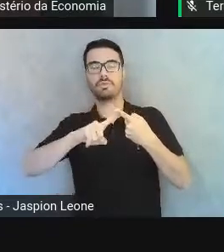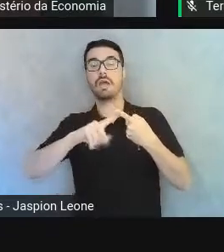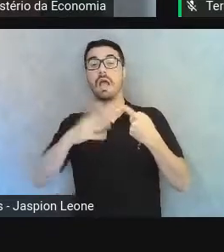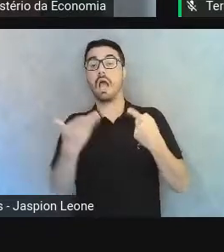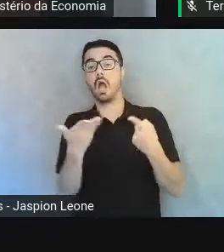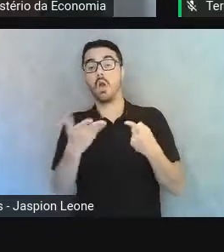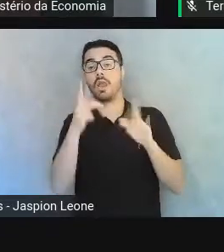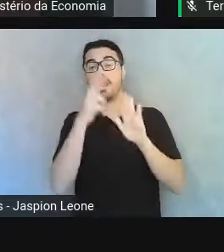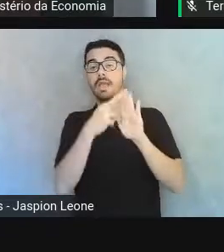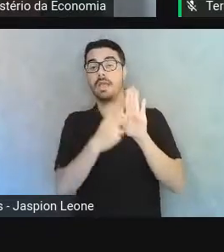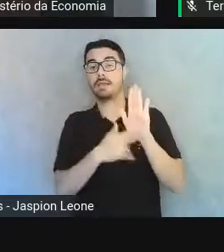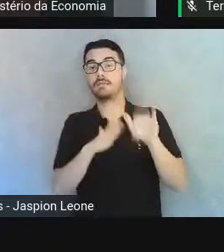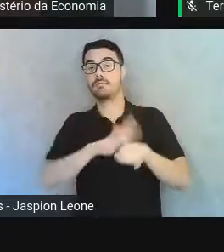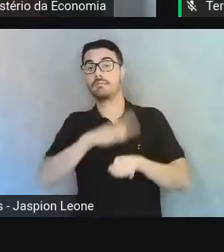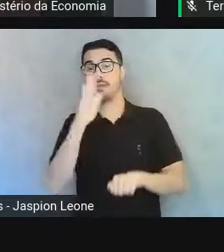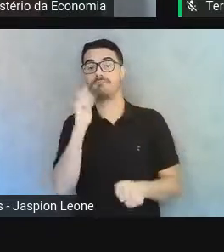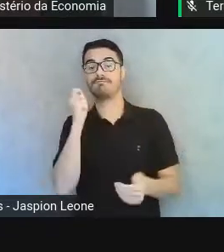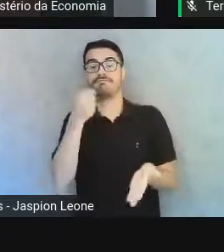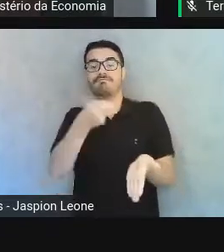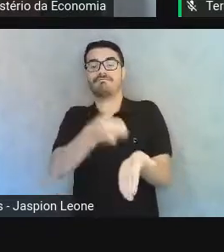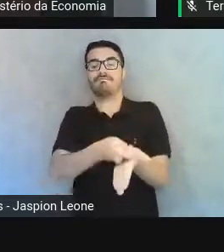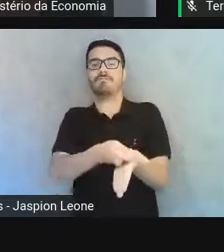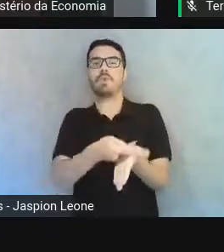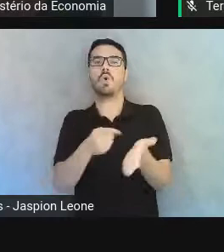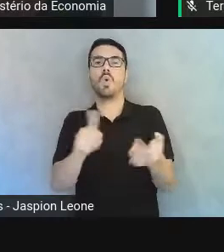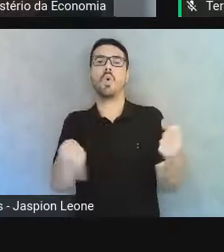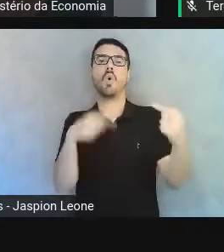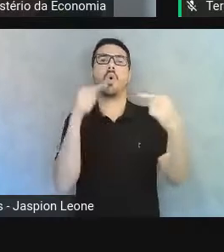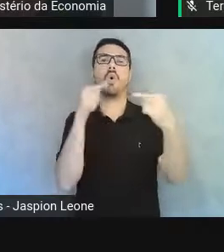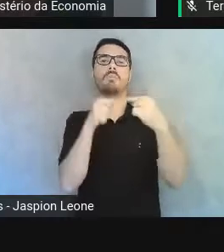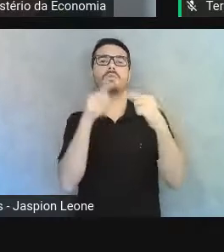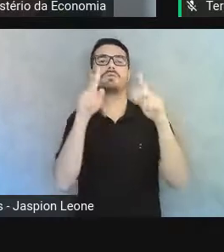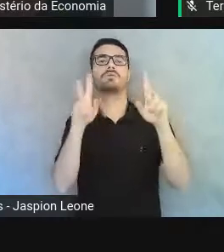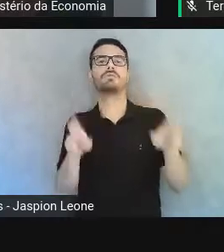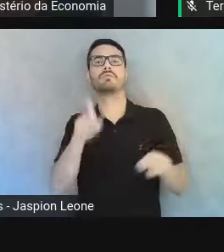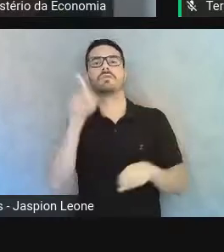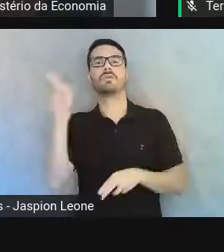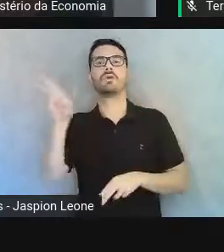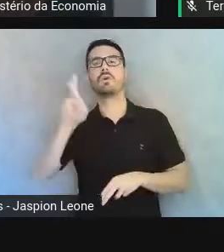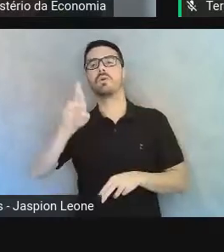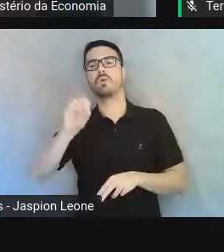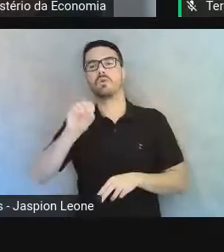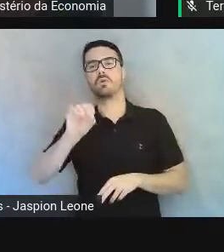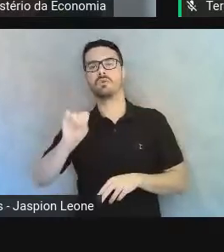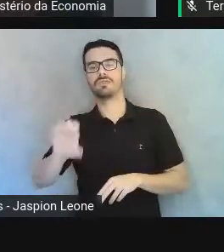mais consistente, o objetivo, como disse Rose, o objetivo da política,